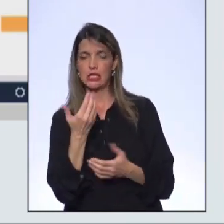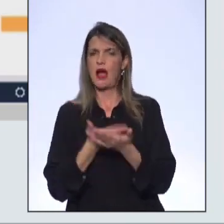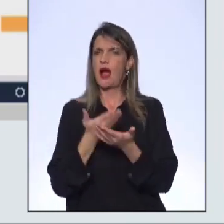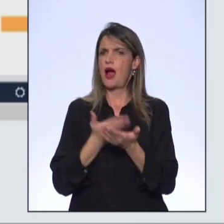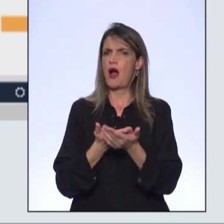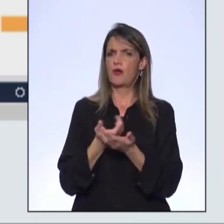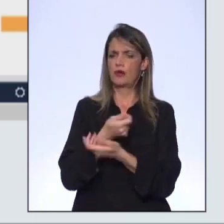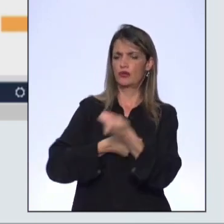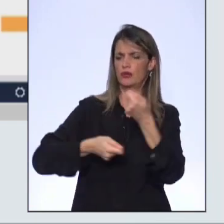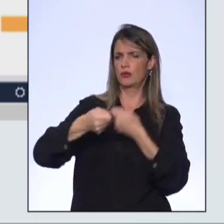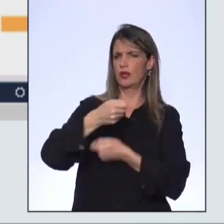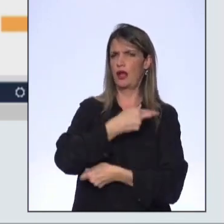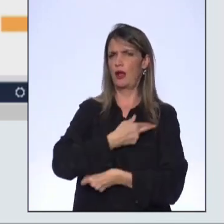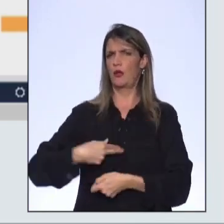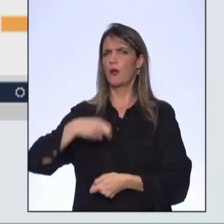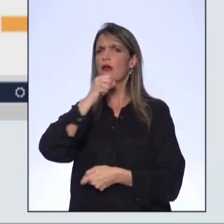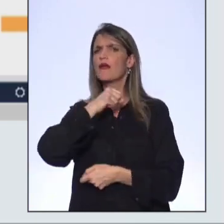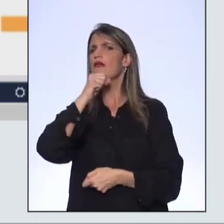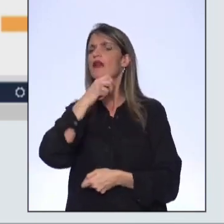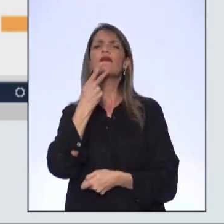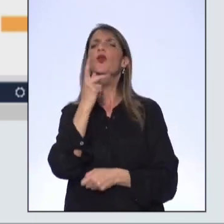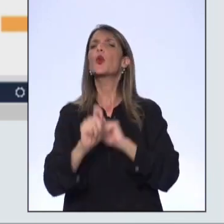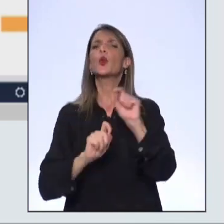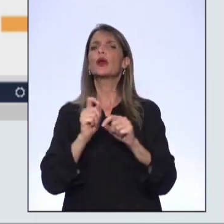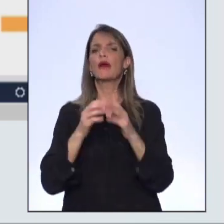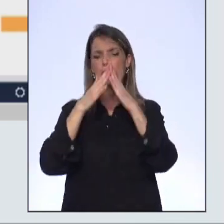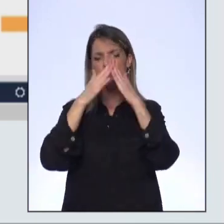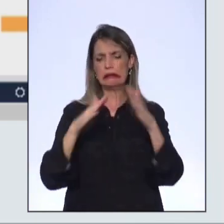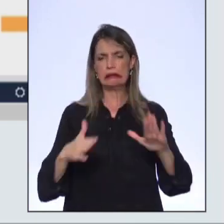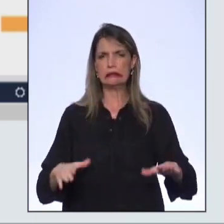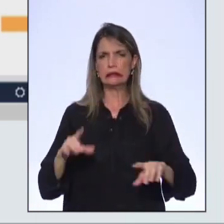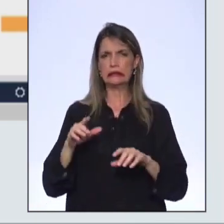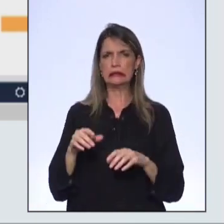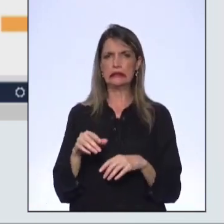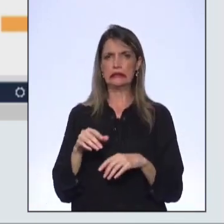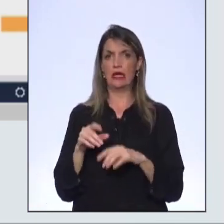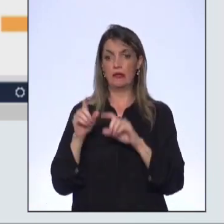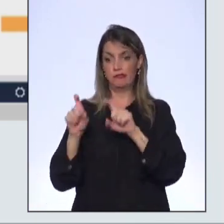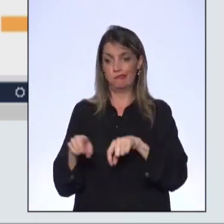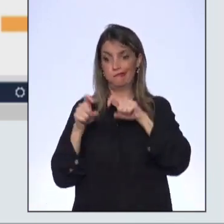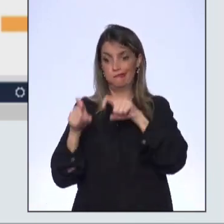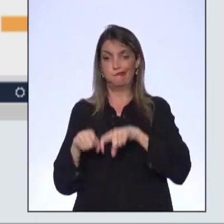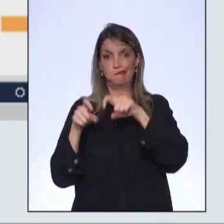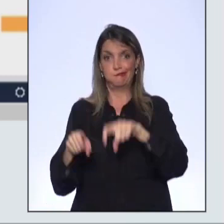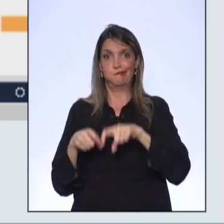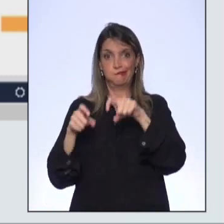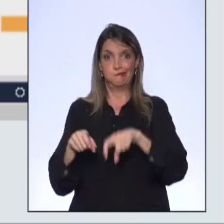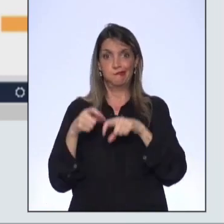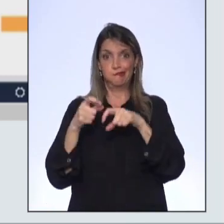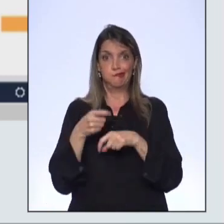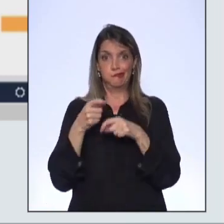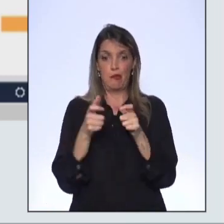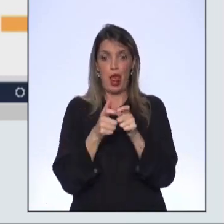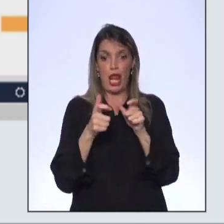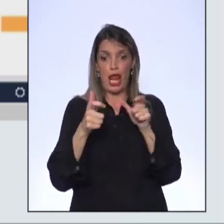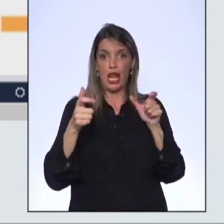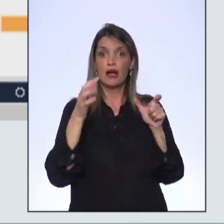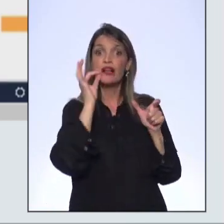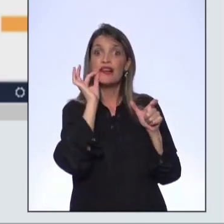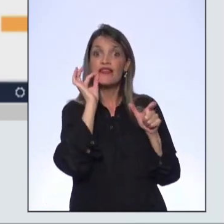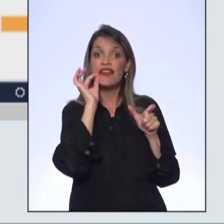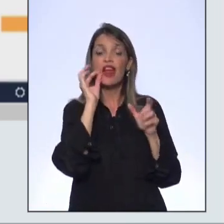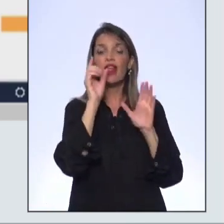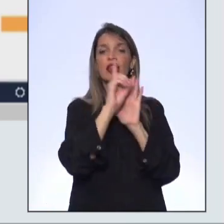economia da República Velha, foi dito que as crises de superprodução de café passaram a ocorrer com muita frequência a partir da década